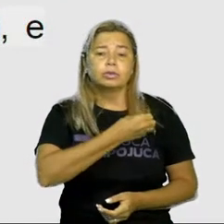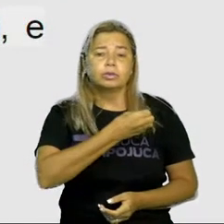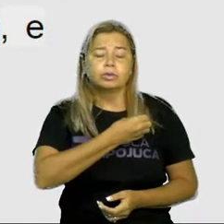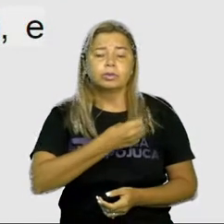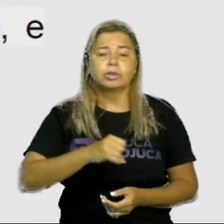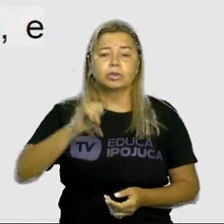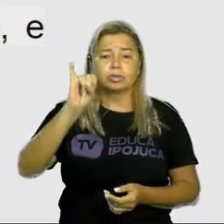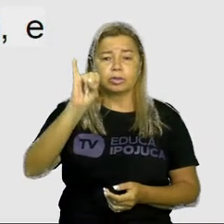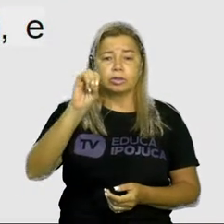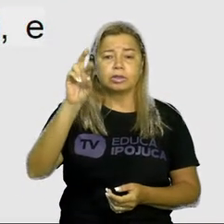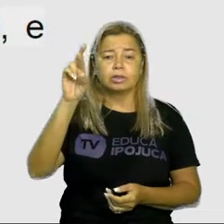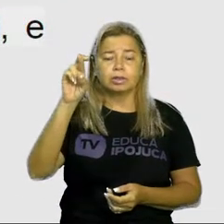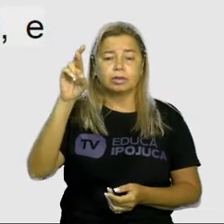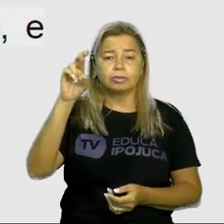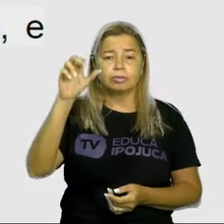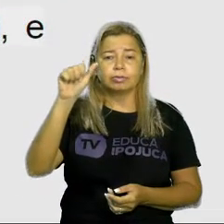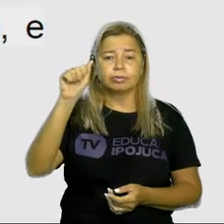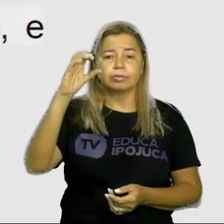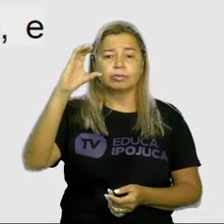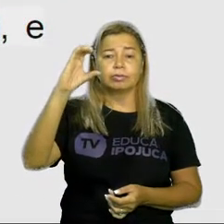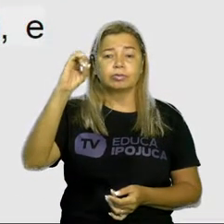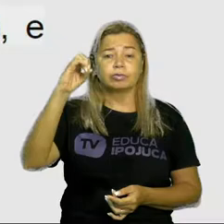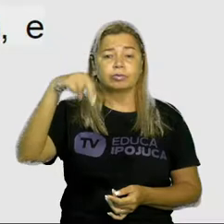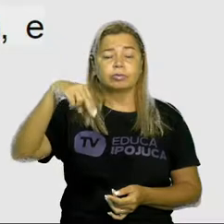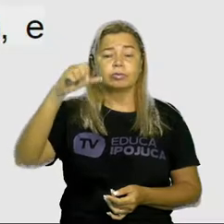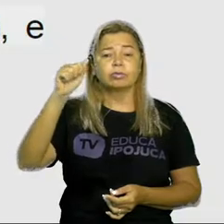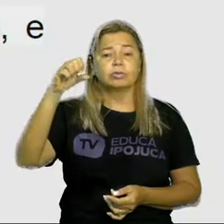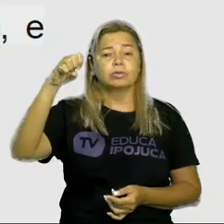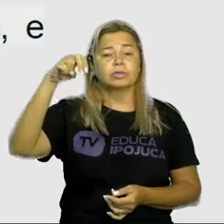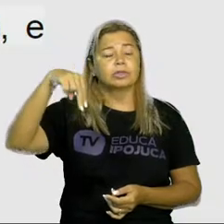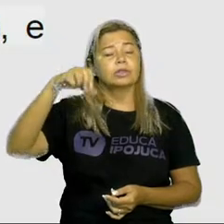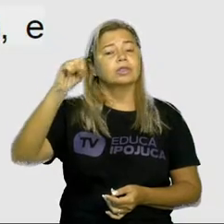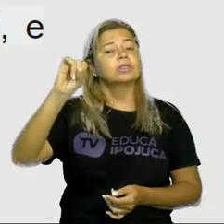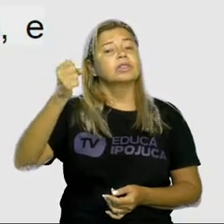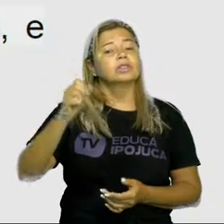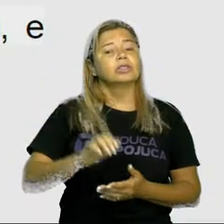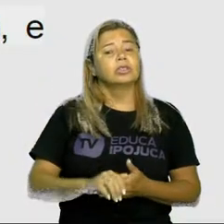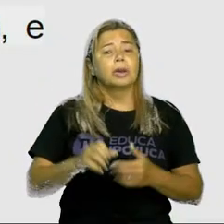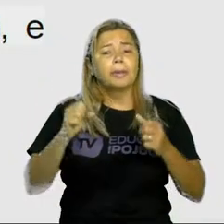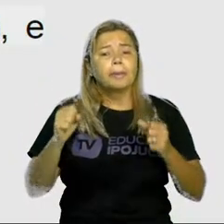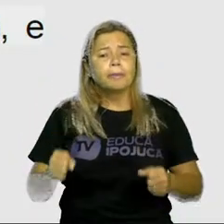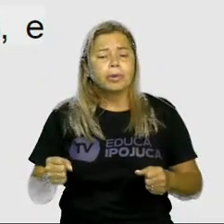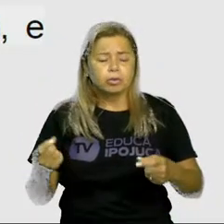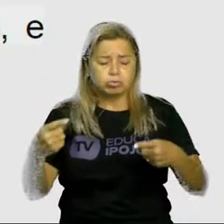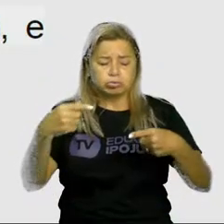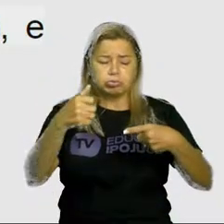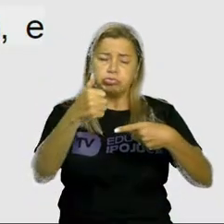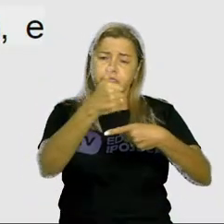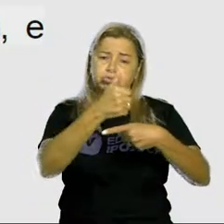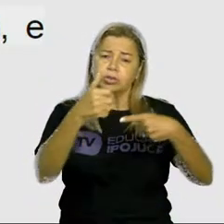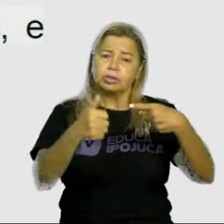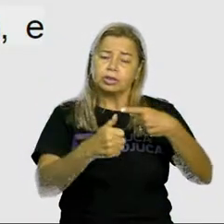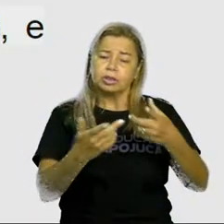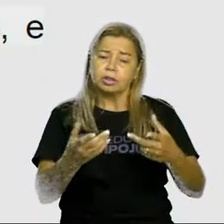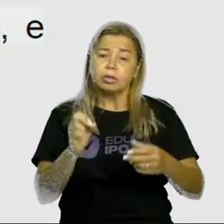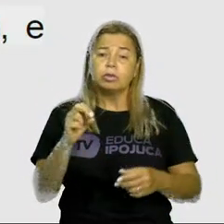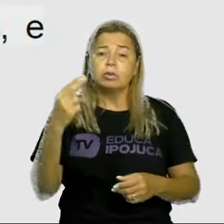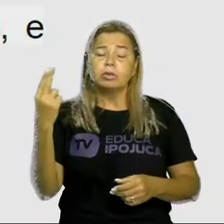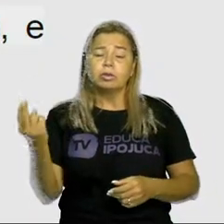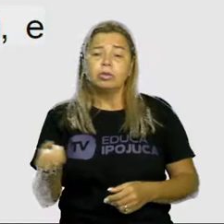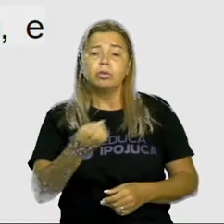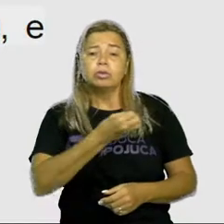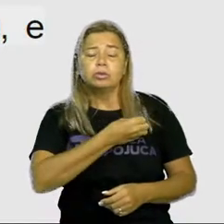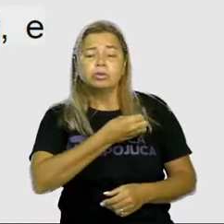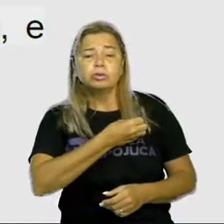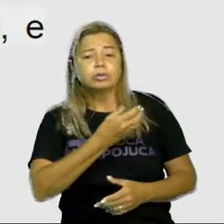eles são números que podem ser representados por frações e números inteiros contando